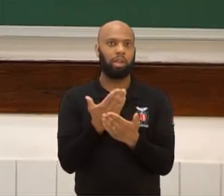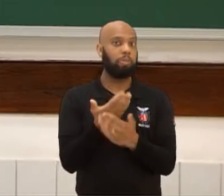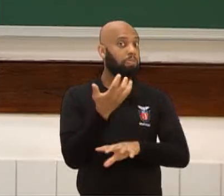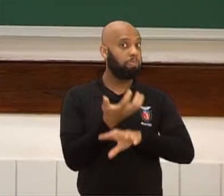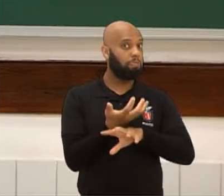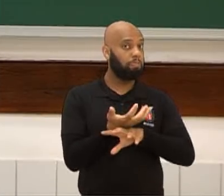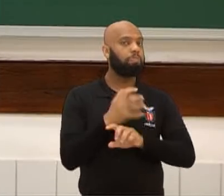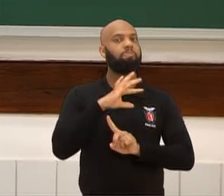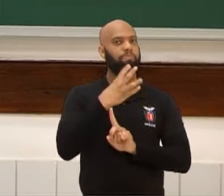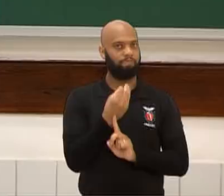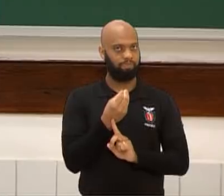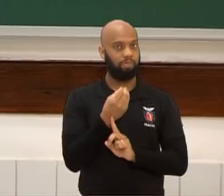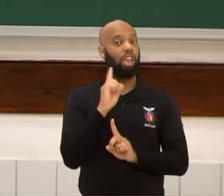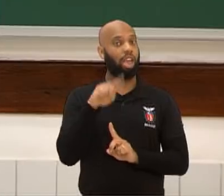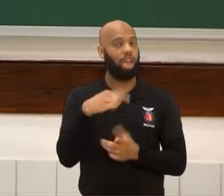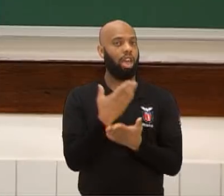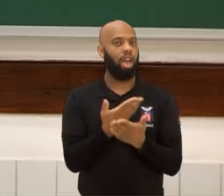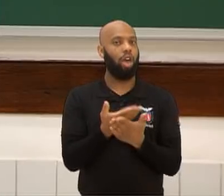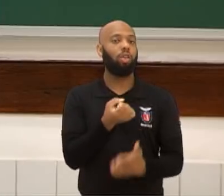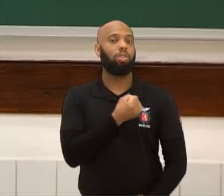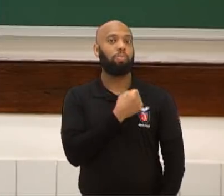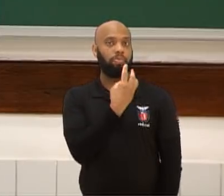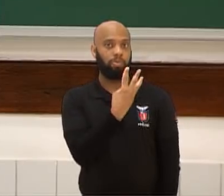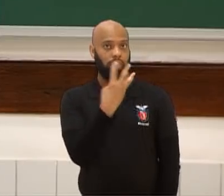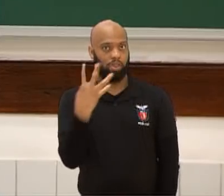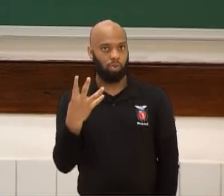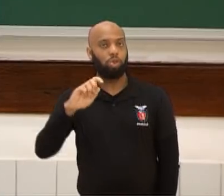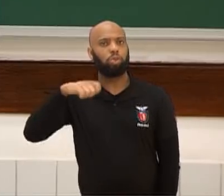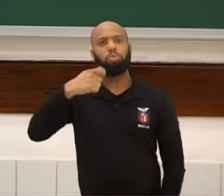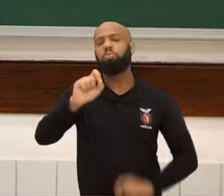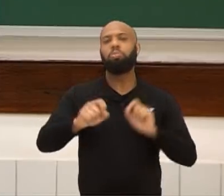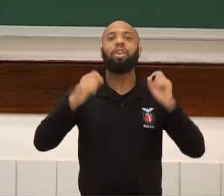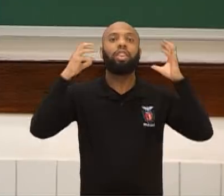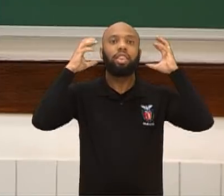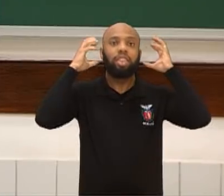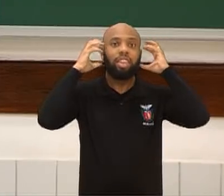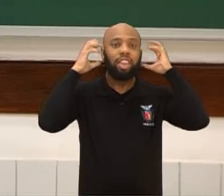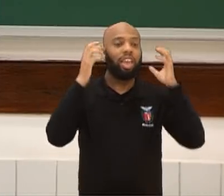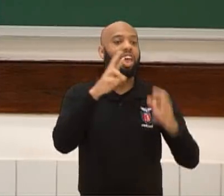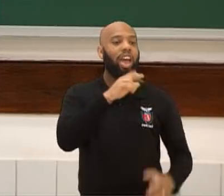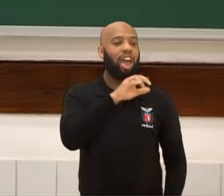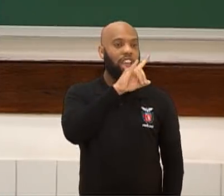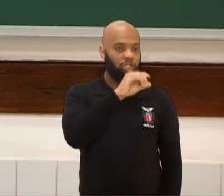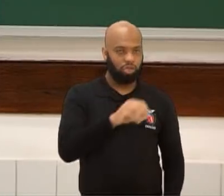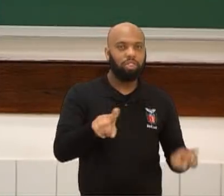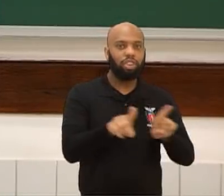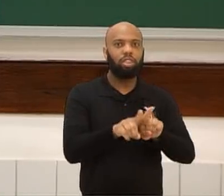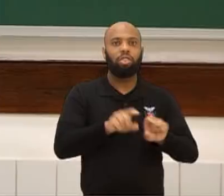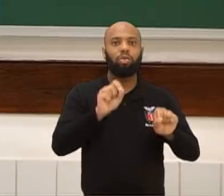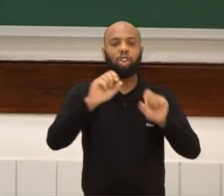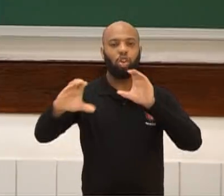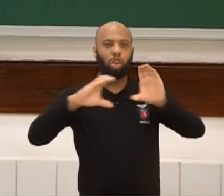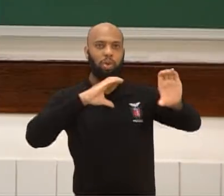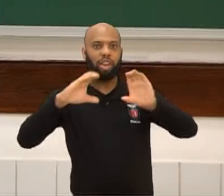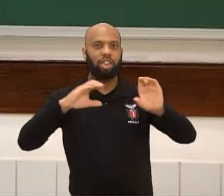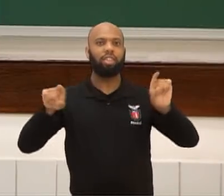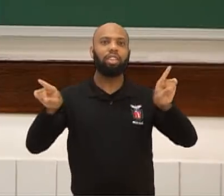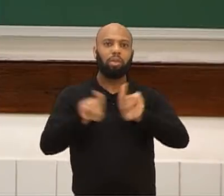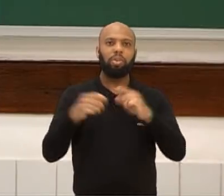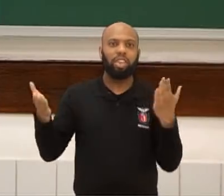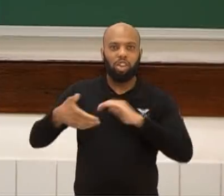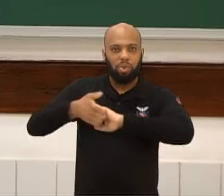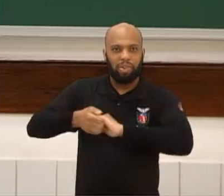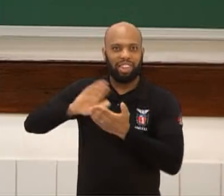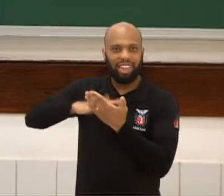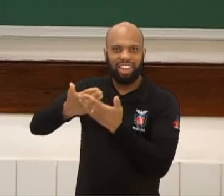arte, a nossa aula de número 34, que é sobre rádio e comunicação de massa. Vamos cumprimentar o nosso intérprete de